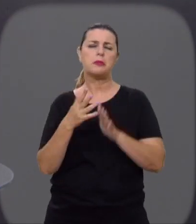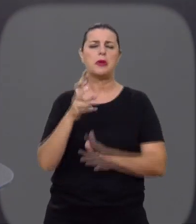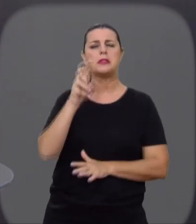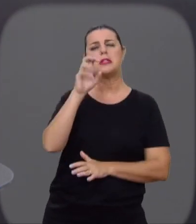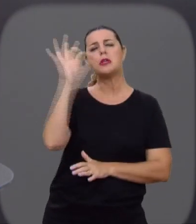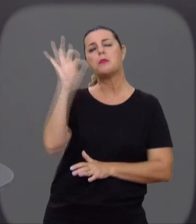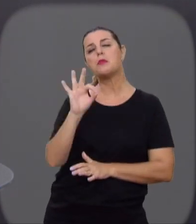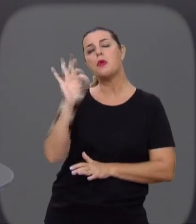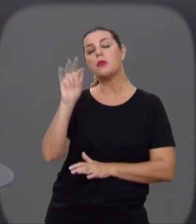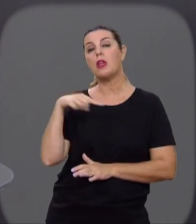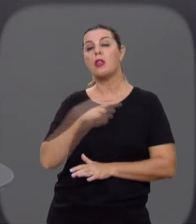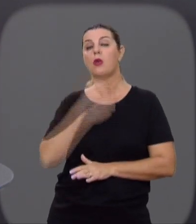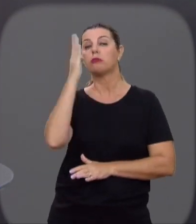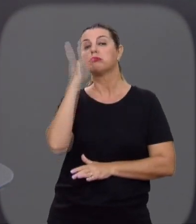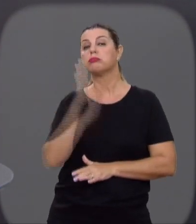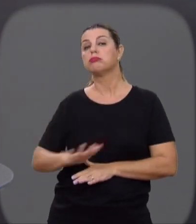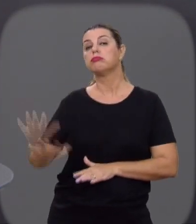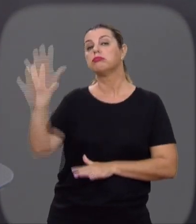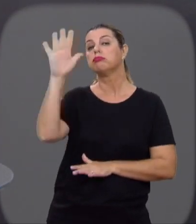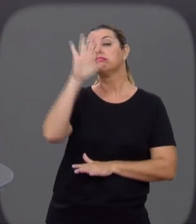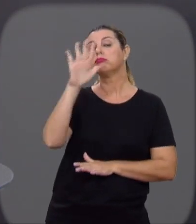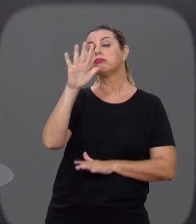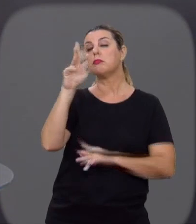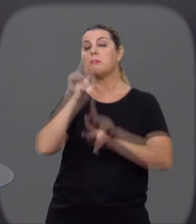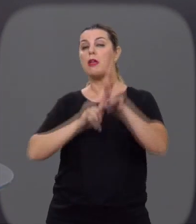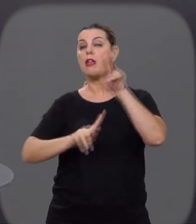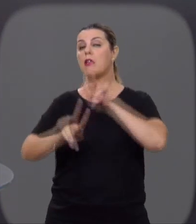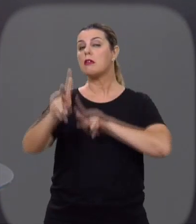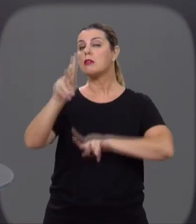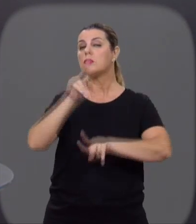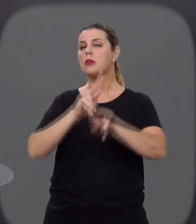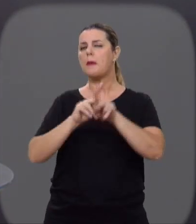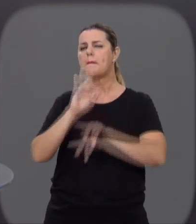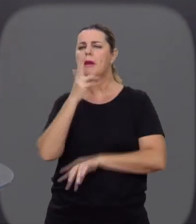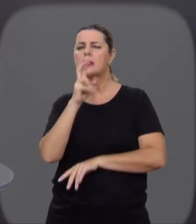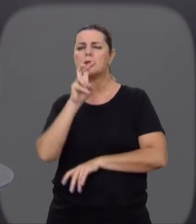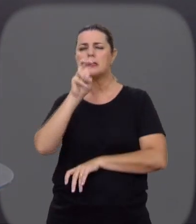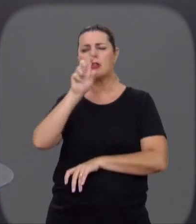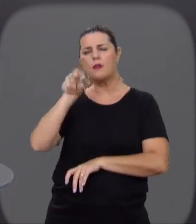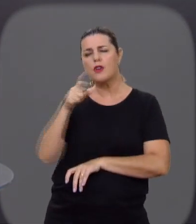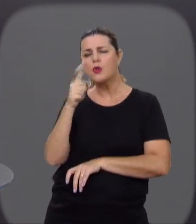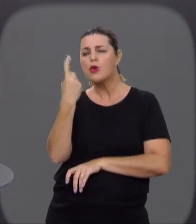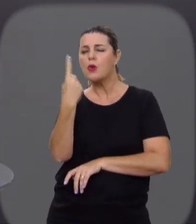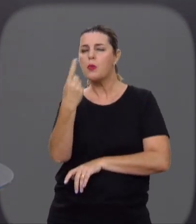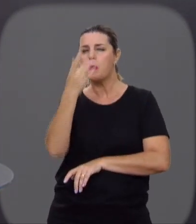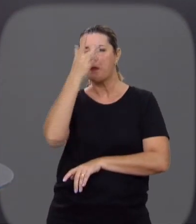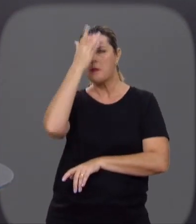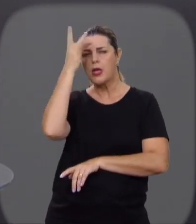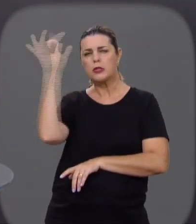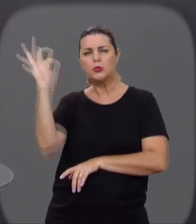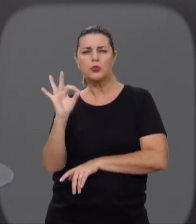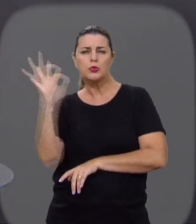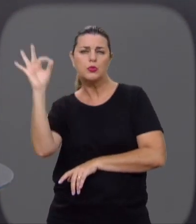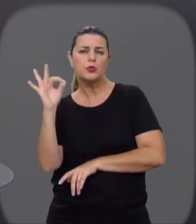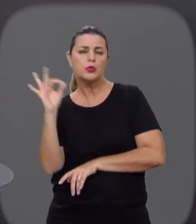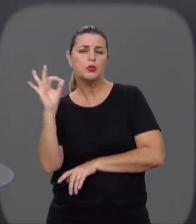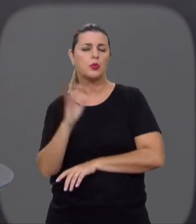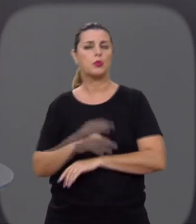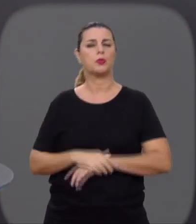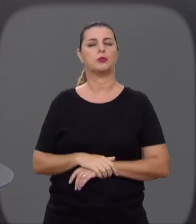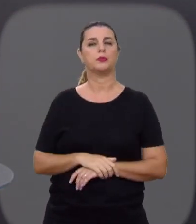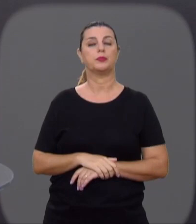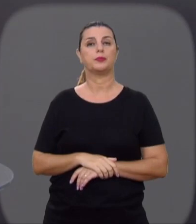a 5% da nossa população, mais exatamente 5,1% da população. Pode